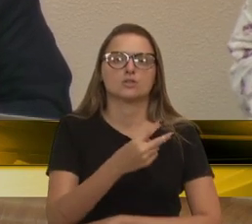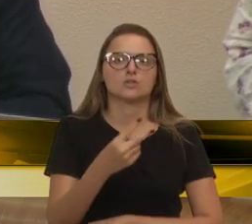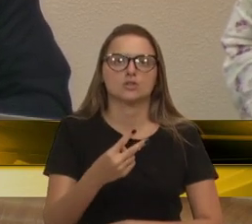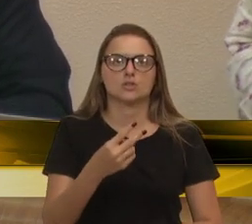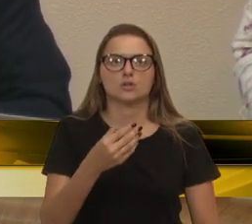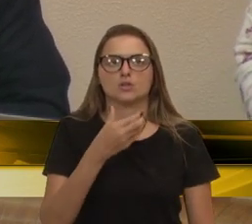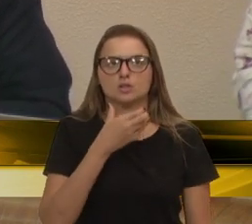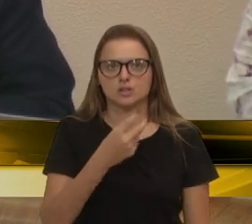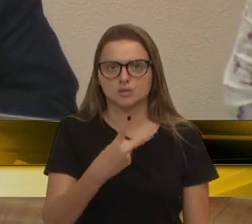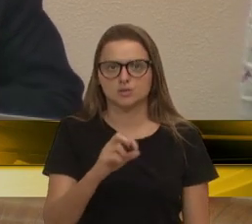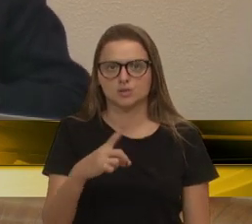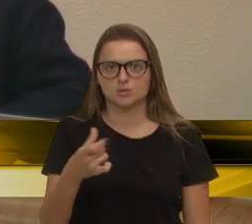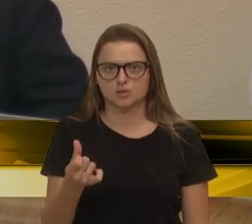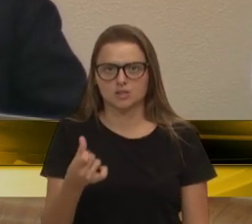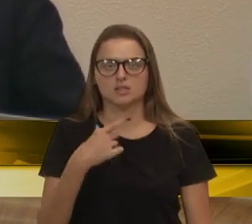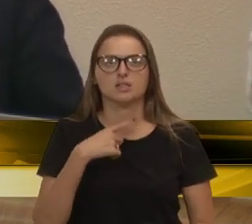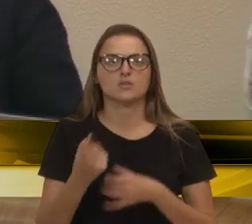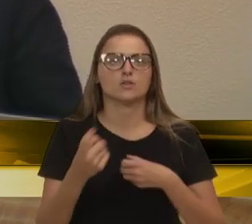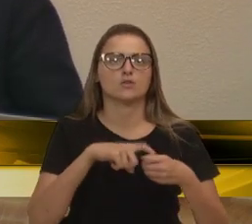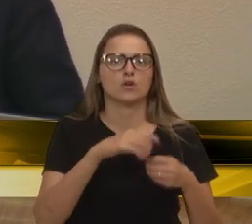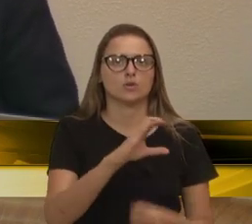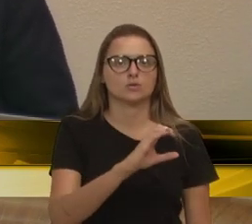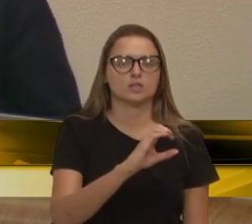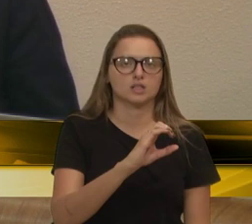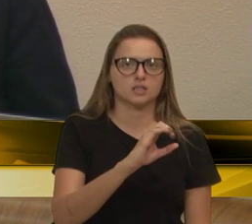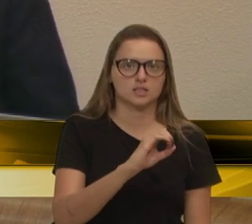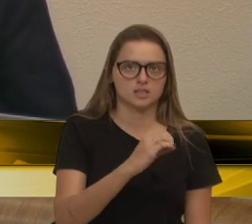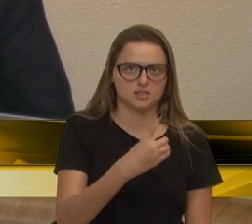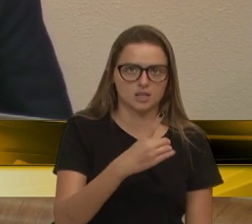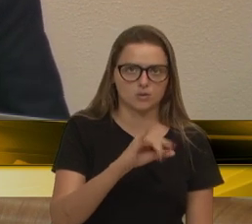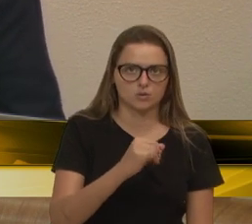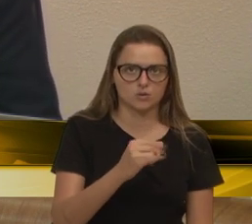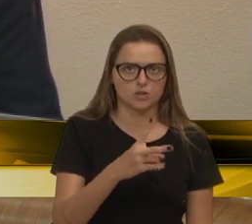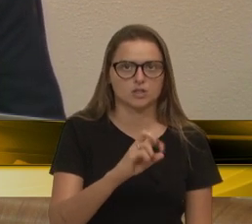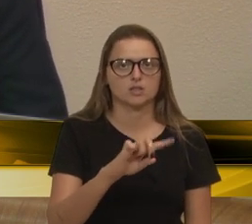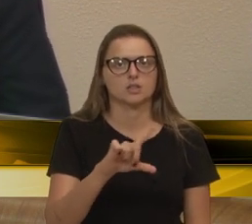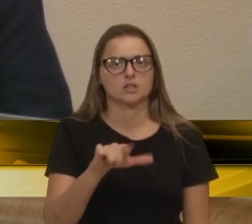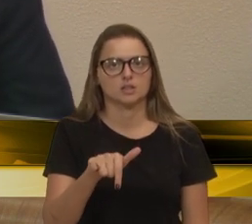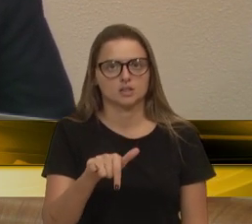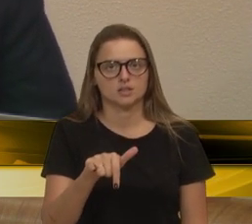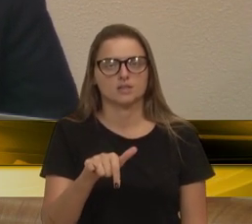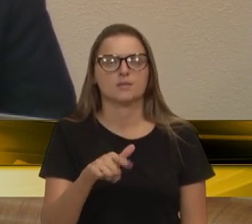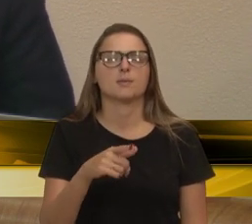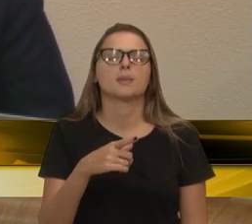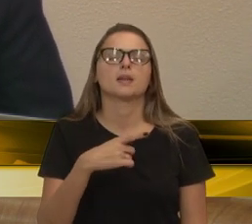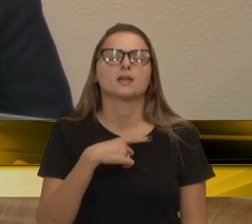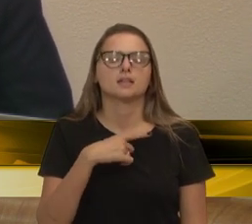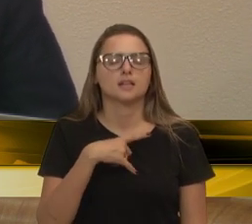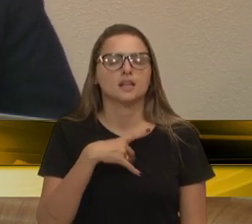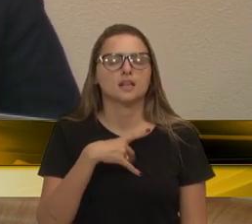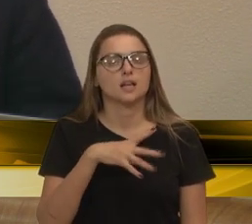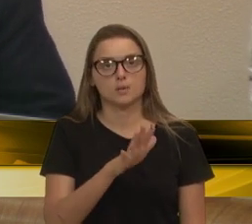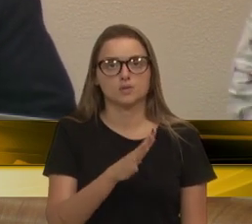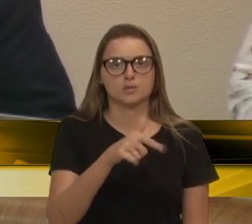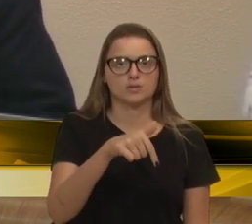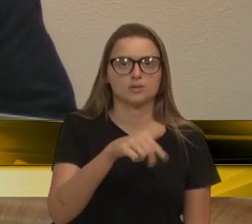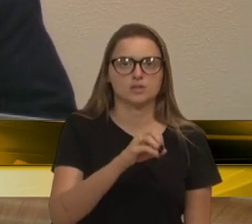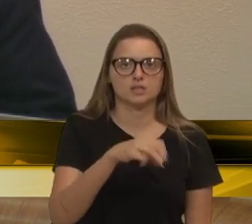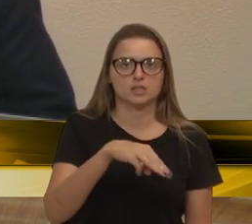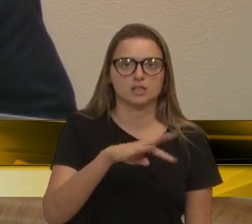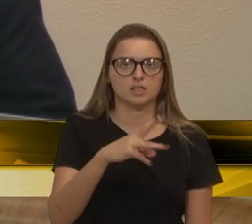31/2/2016. Foram retomados em 01 de janeiro de 2017. Estimando-se em